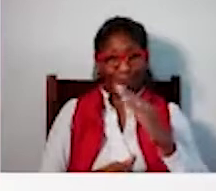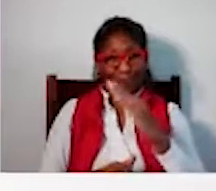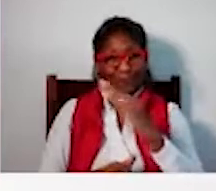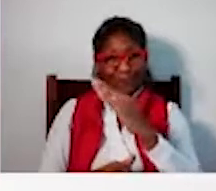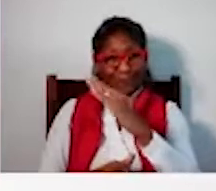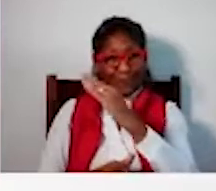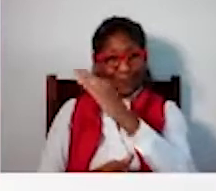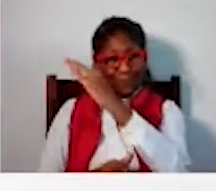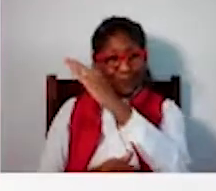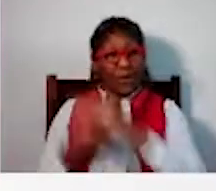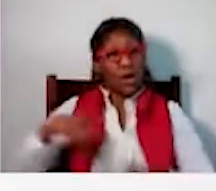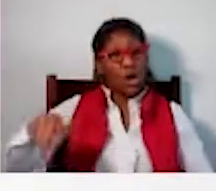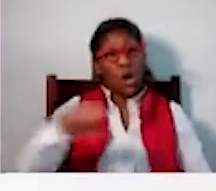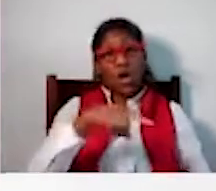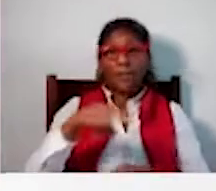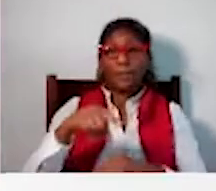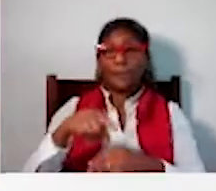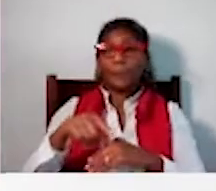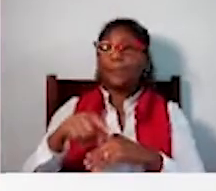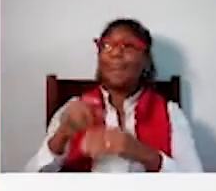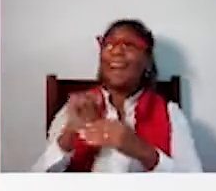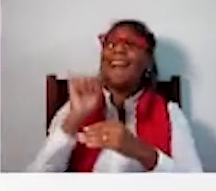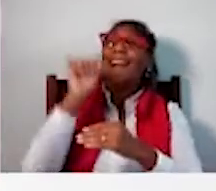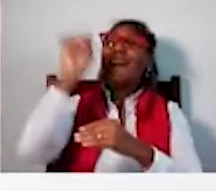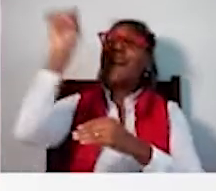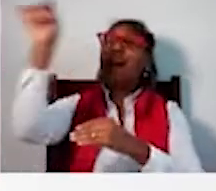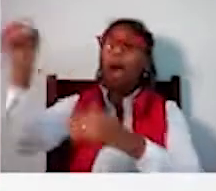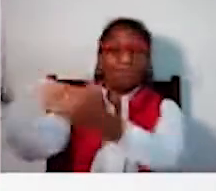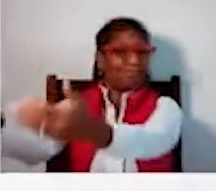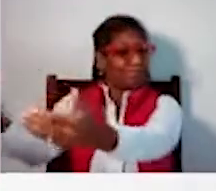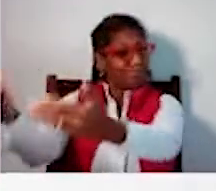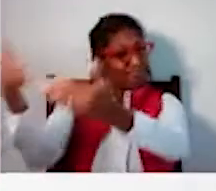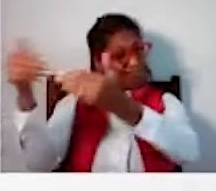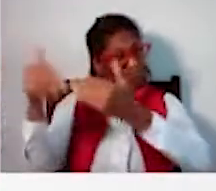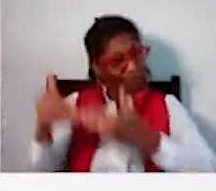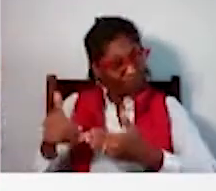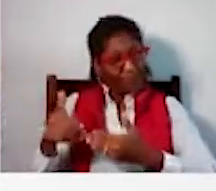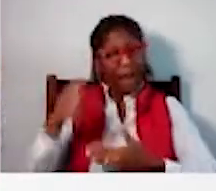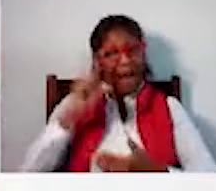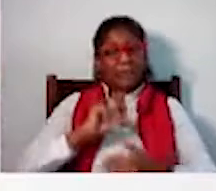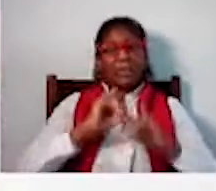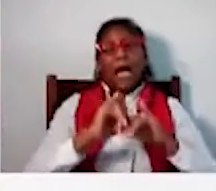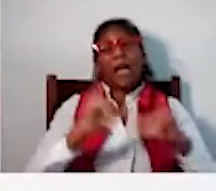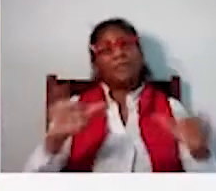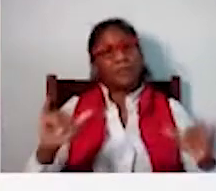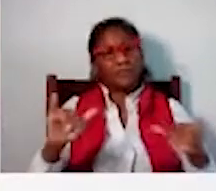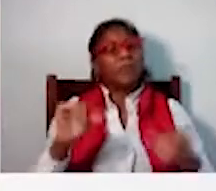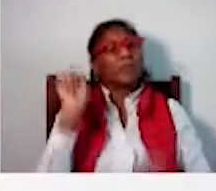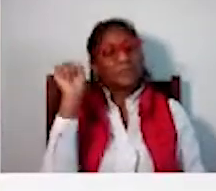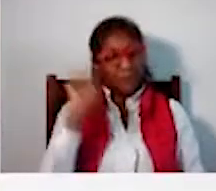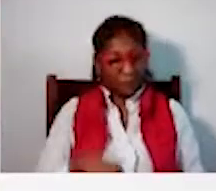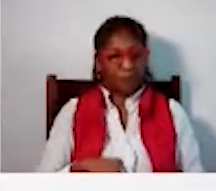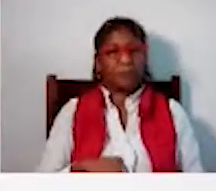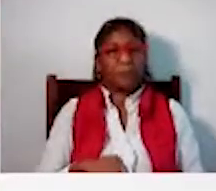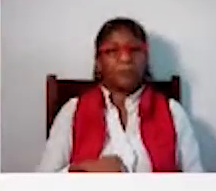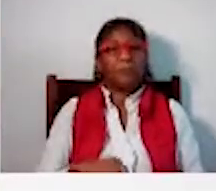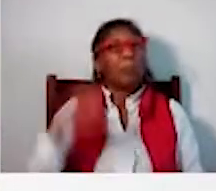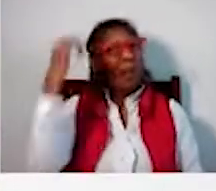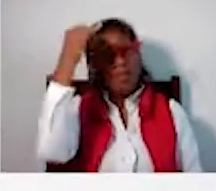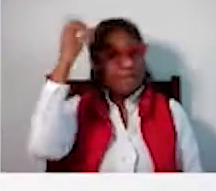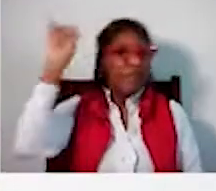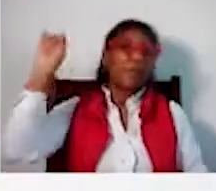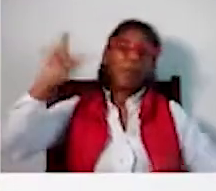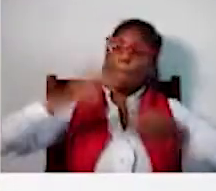projete que nós vamos ter uma possibilidade de colapso futuro do sistema, nós vamos agir para evitar isso